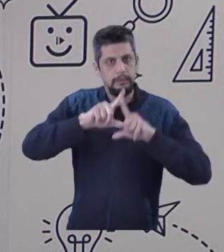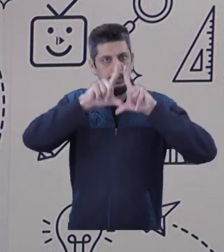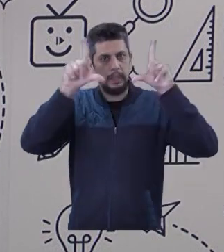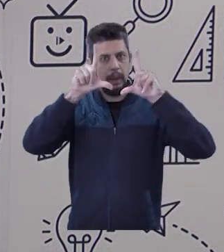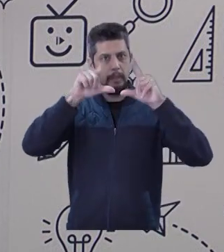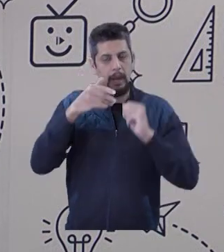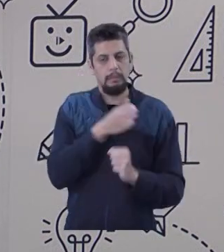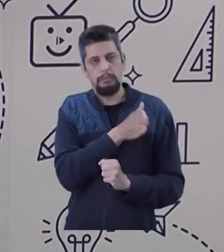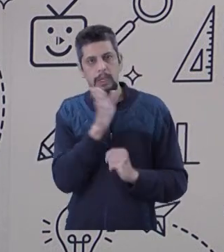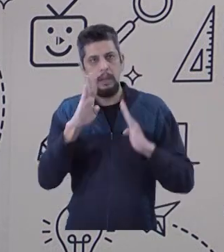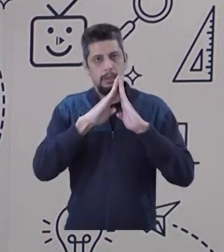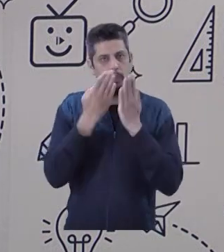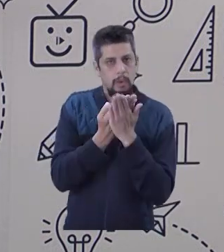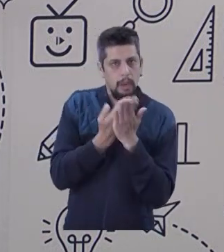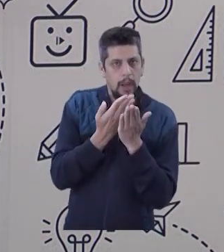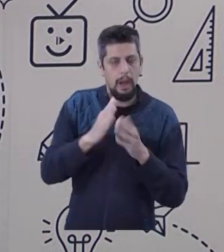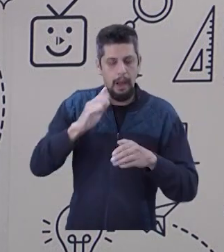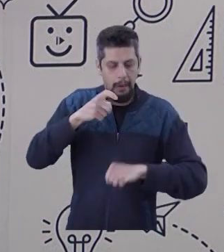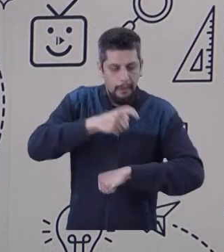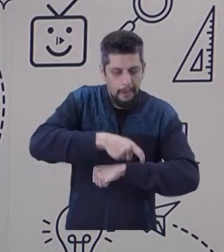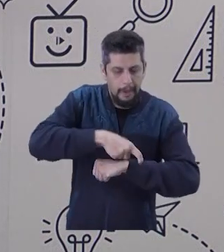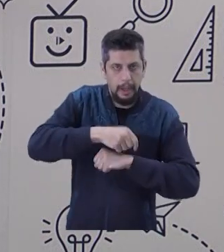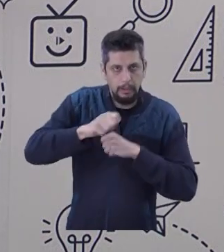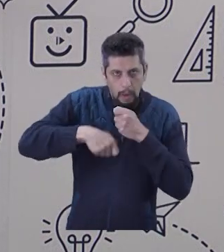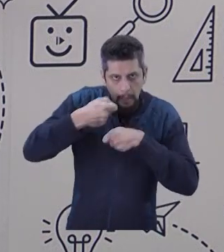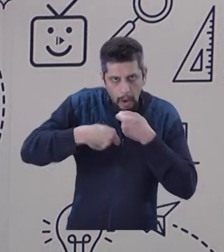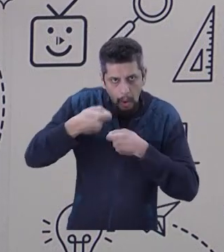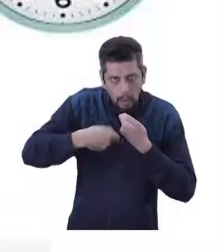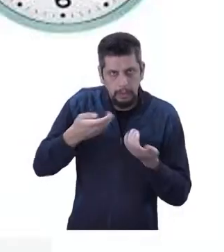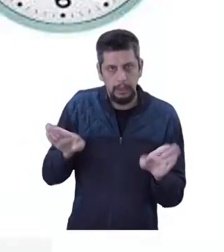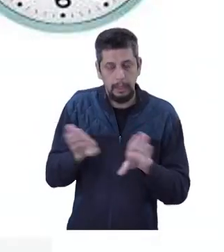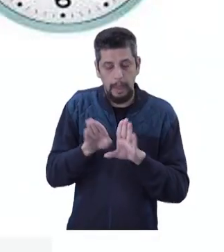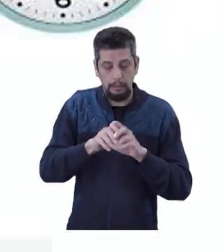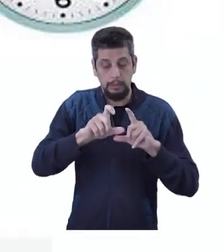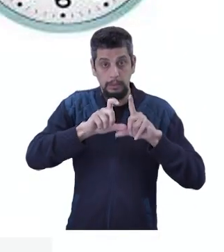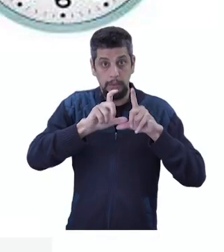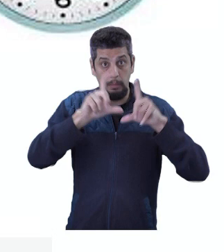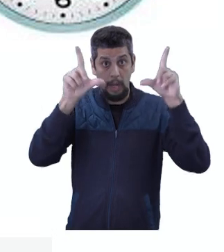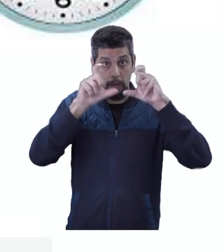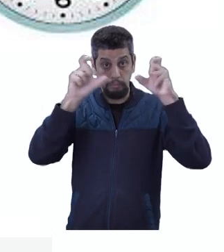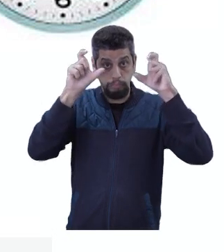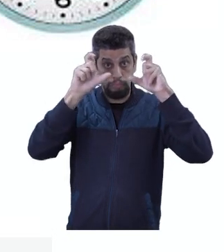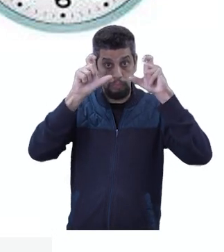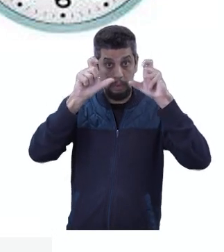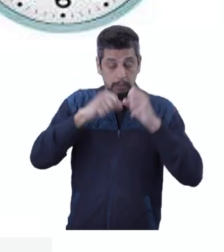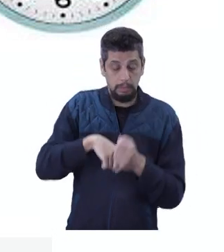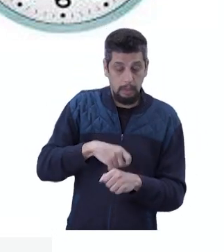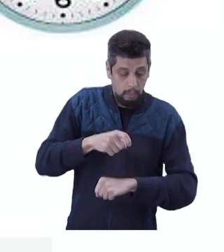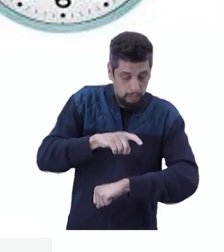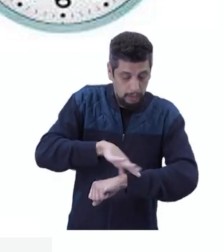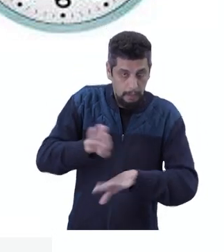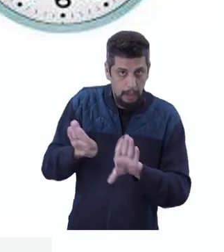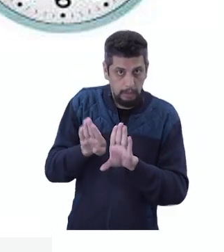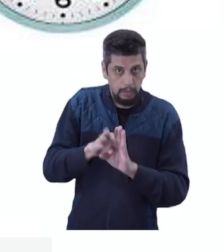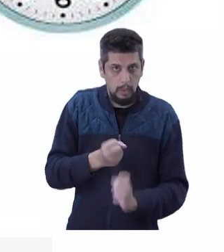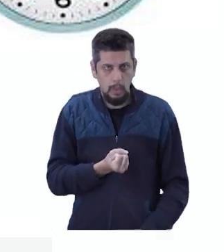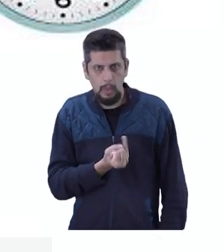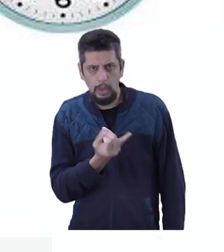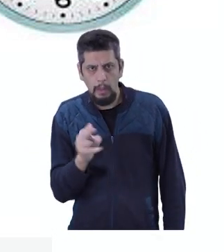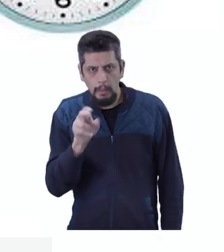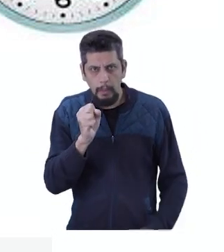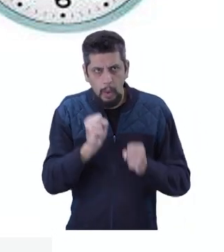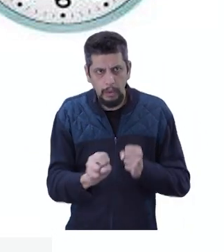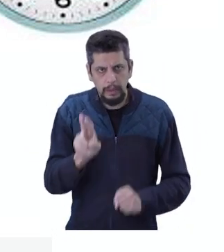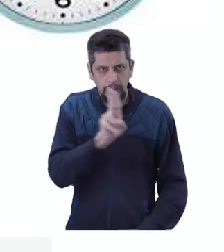almoço. Normalmente é o celular que a gente coloca para acordar, né, professora? Isso. Uhum. Os números, que a gente